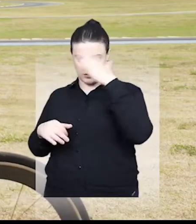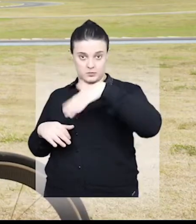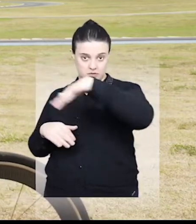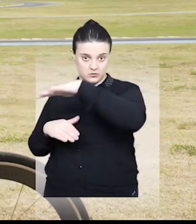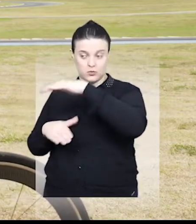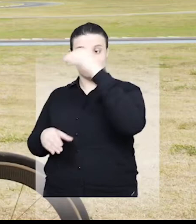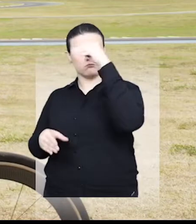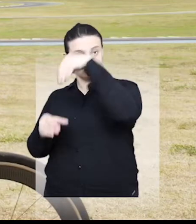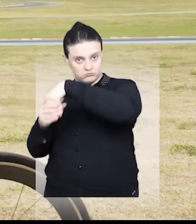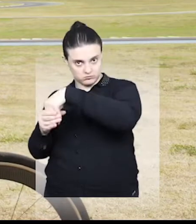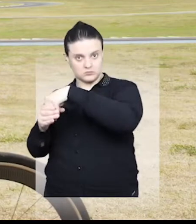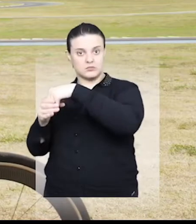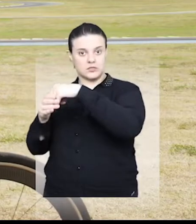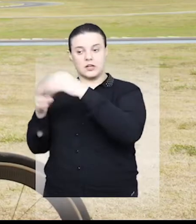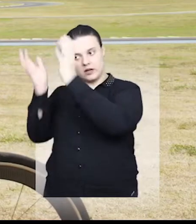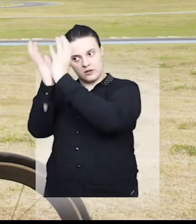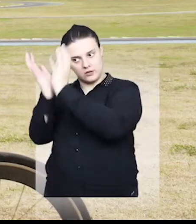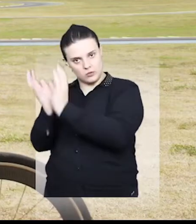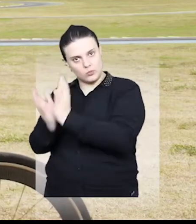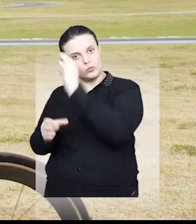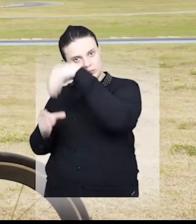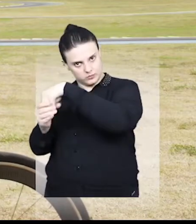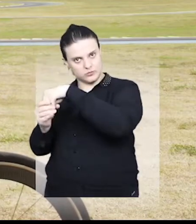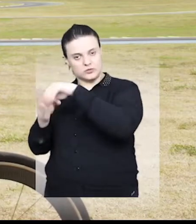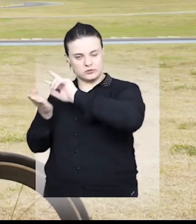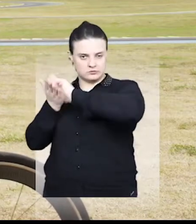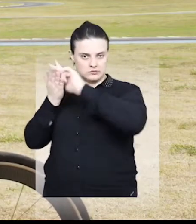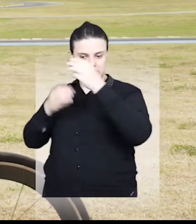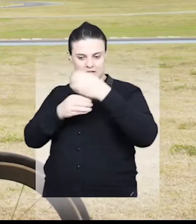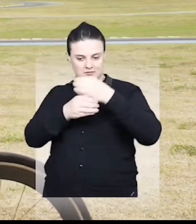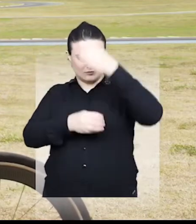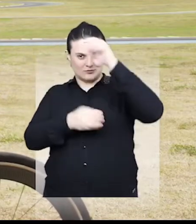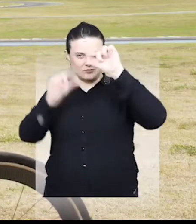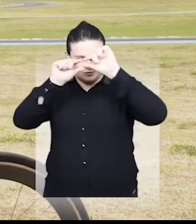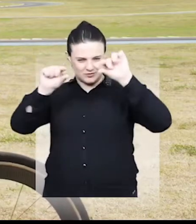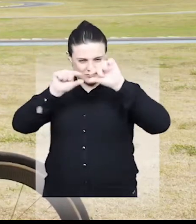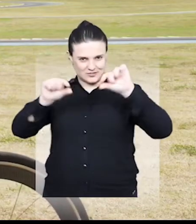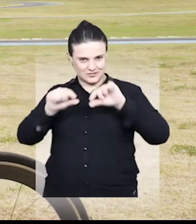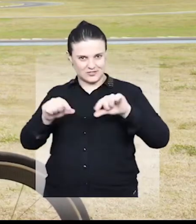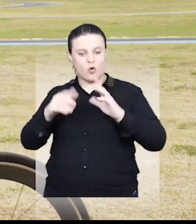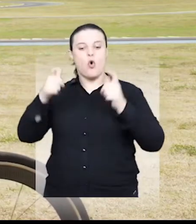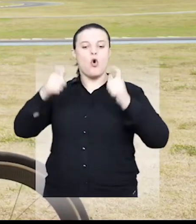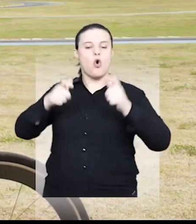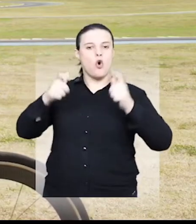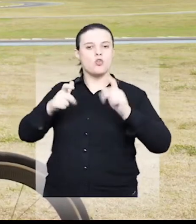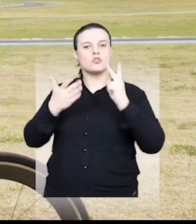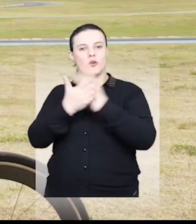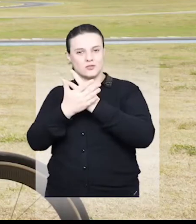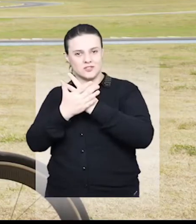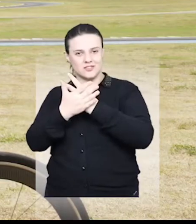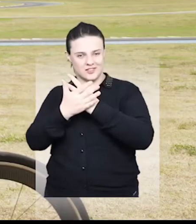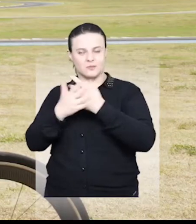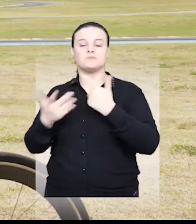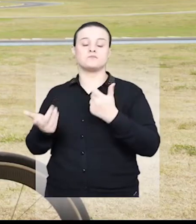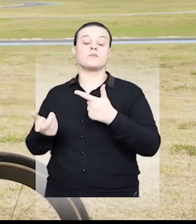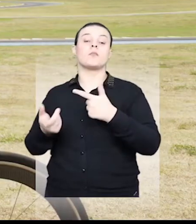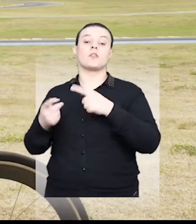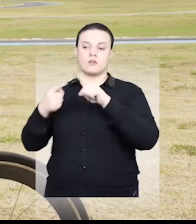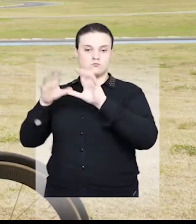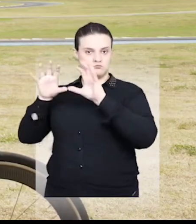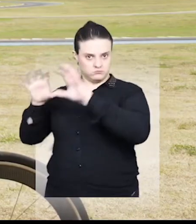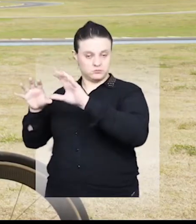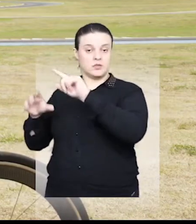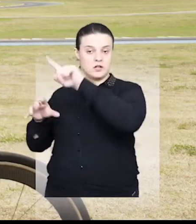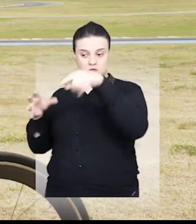né, conforme a lesão, no caso, em questão de vértebra, né, de coluna, nível de lesão. Esses